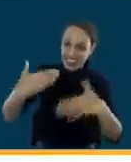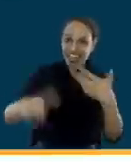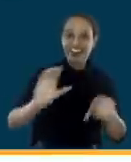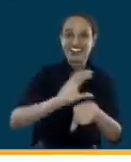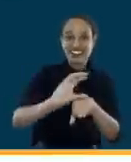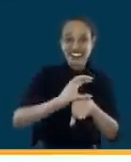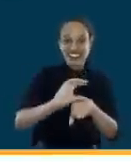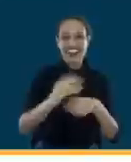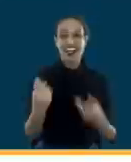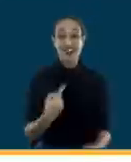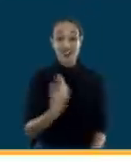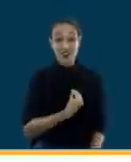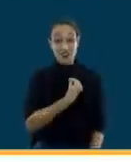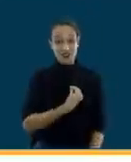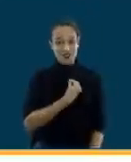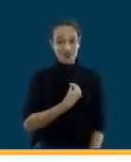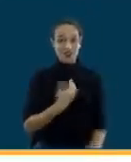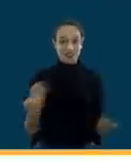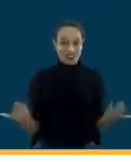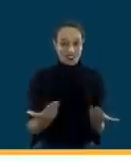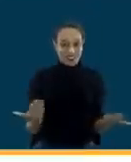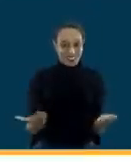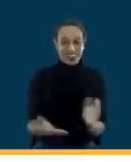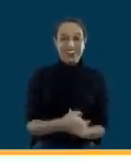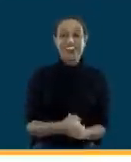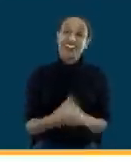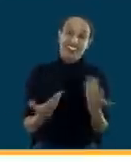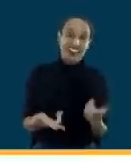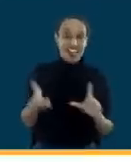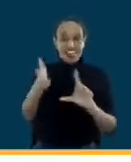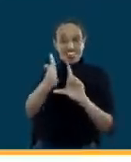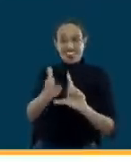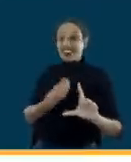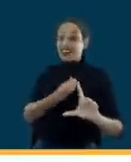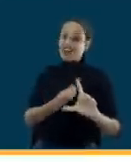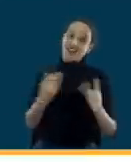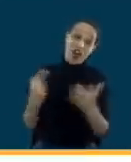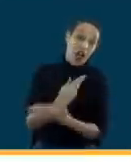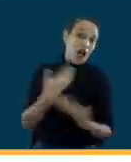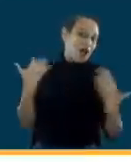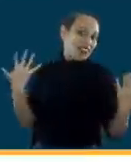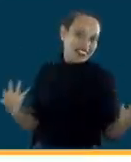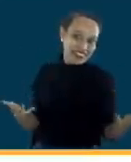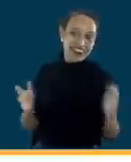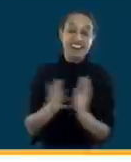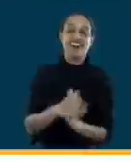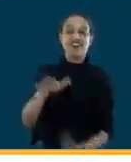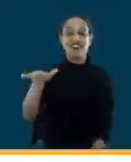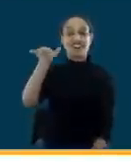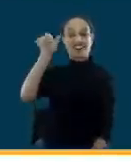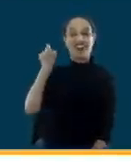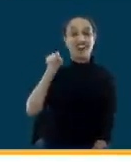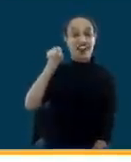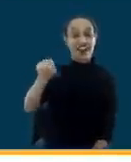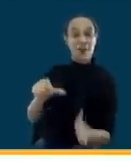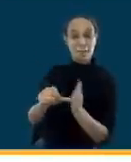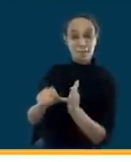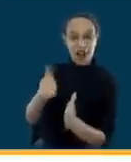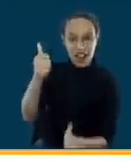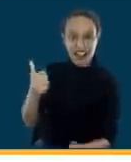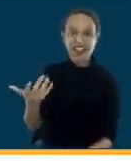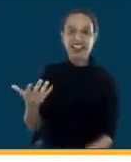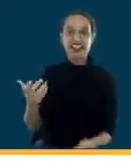estamos aqui ao vivo e ao vivo acontecem essas coisas. Então, vamos chamar ela primeiro, vamos abrir